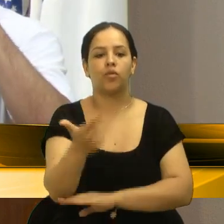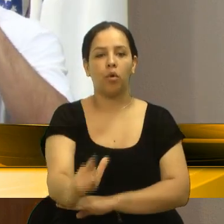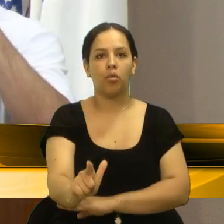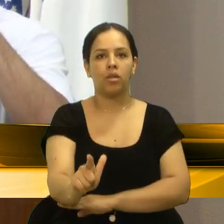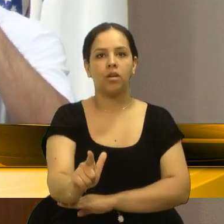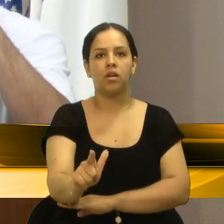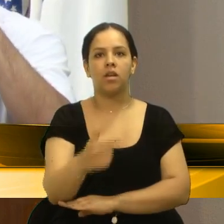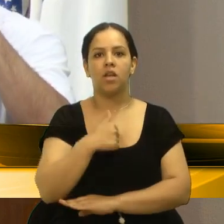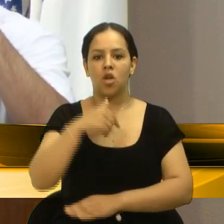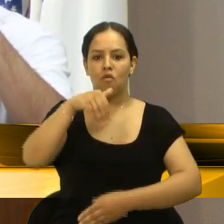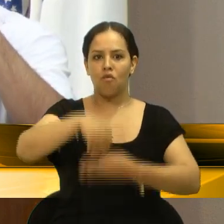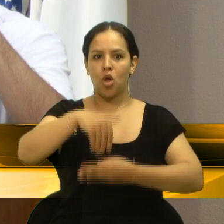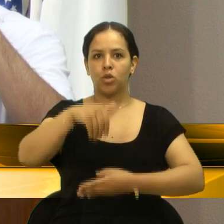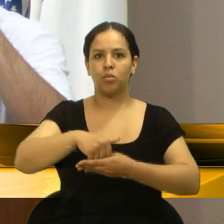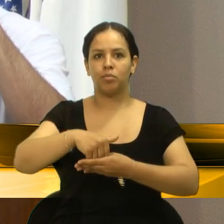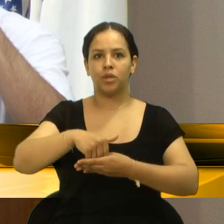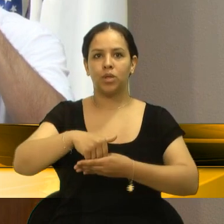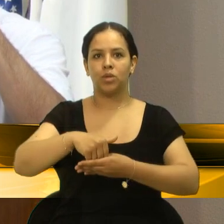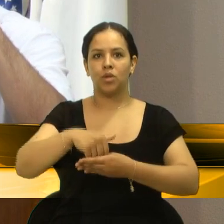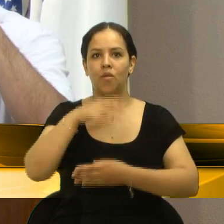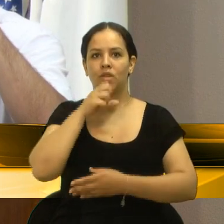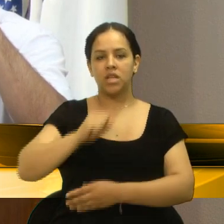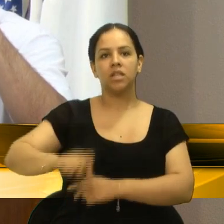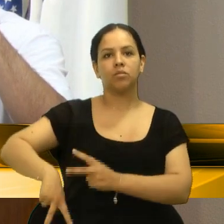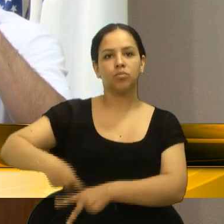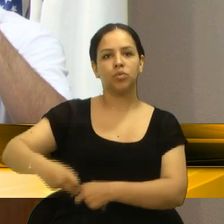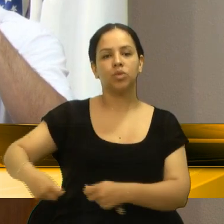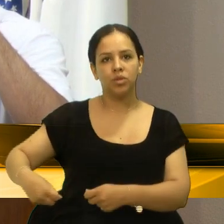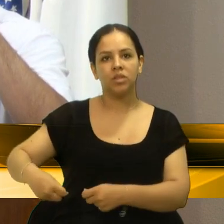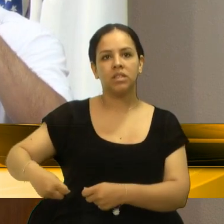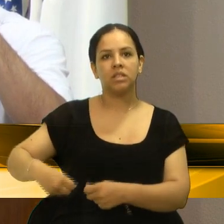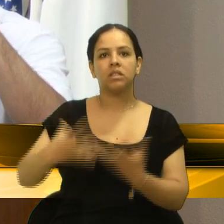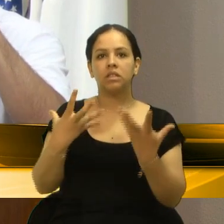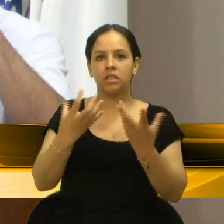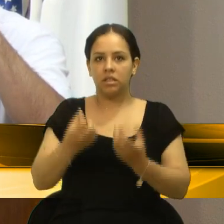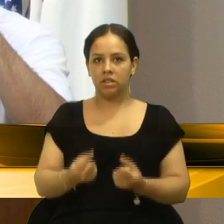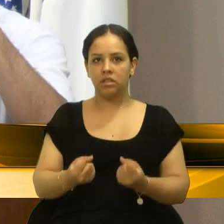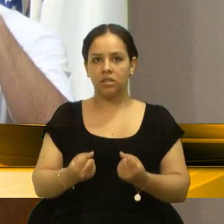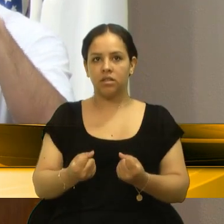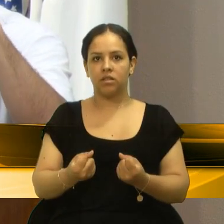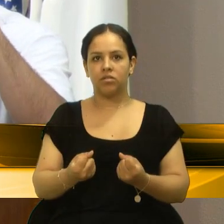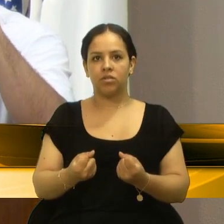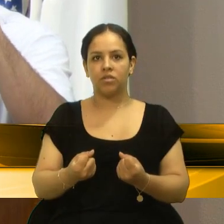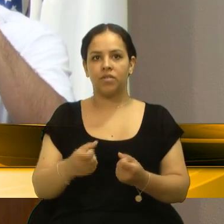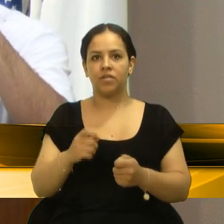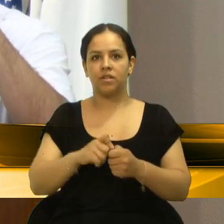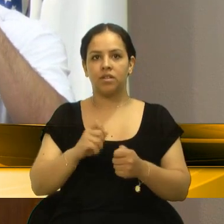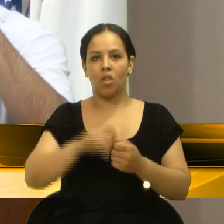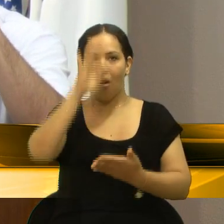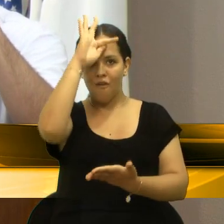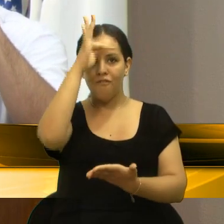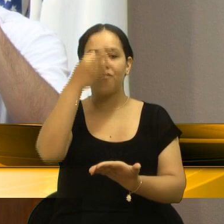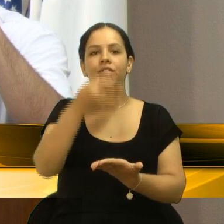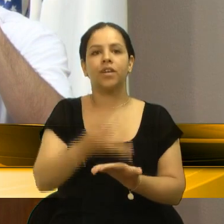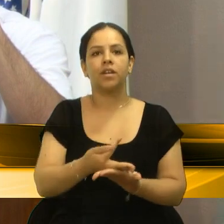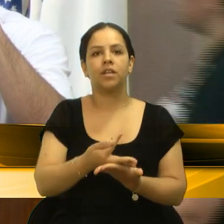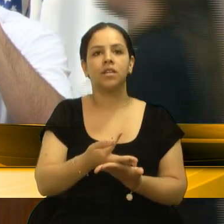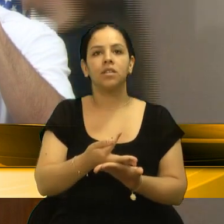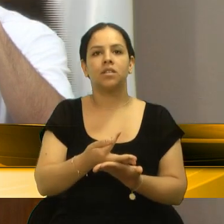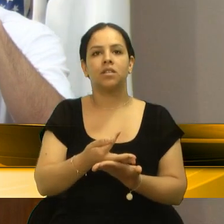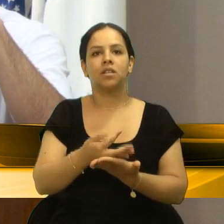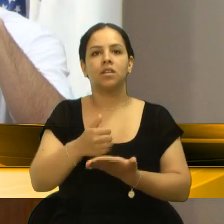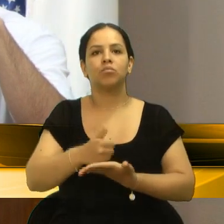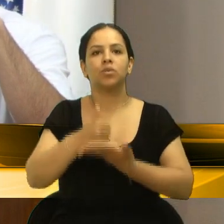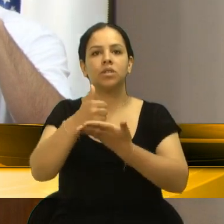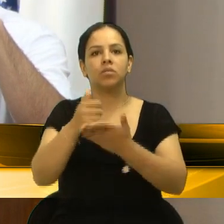freis capuchinhos que aceitaram resignados o impedimento de exercer sua fé e ajudar pessoas com a bênção na Praça